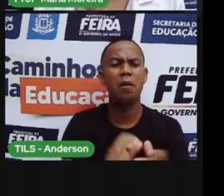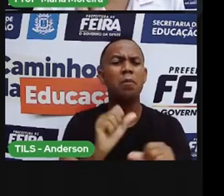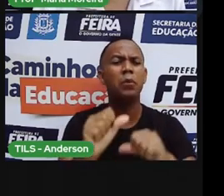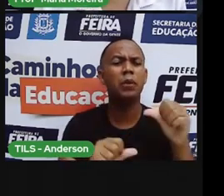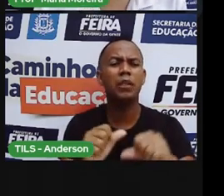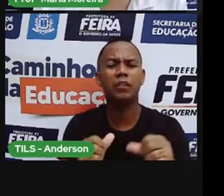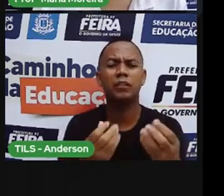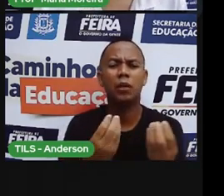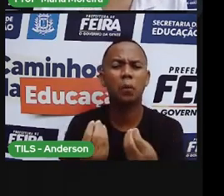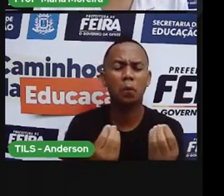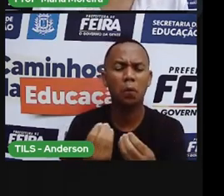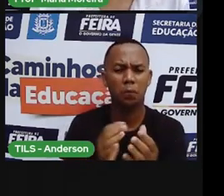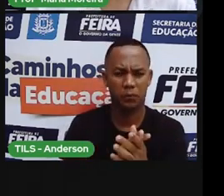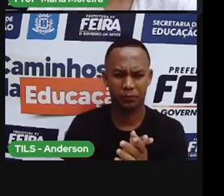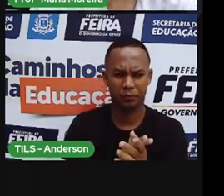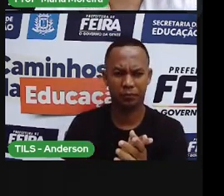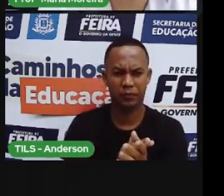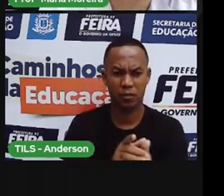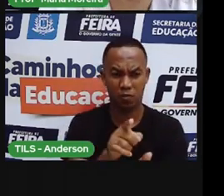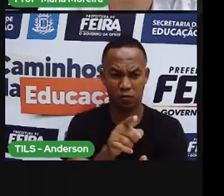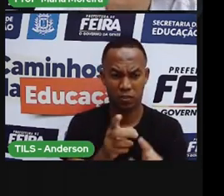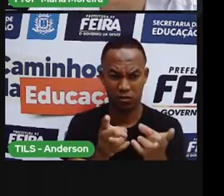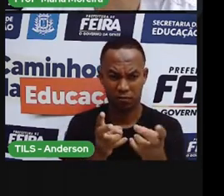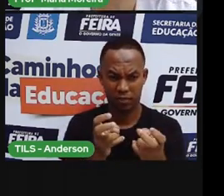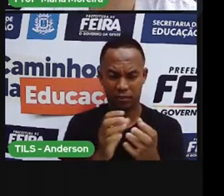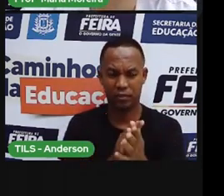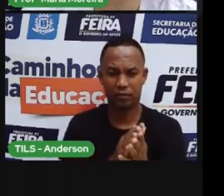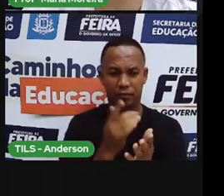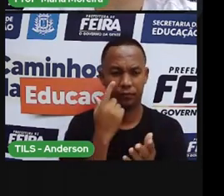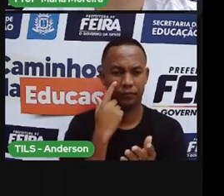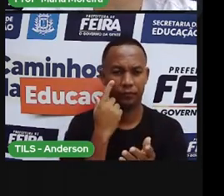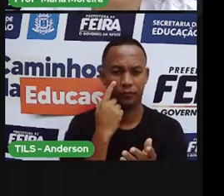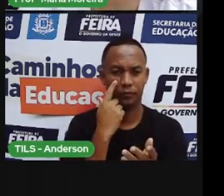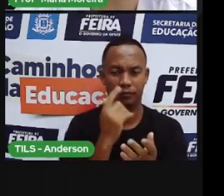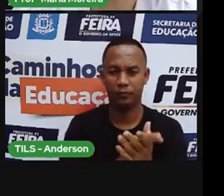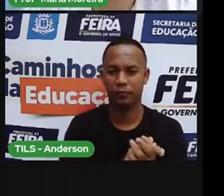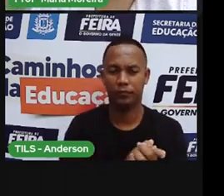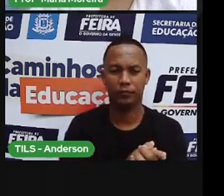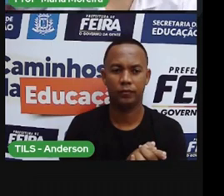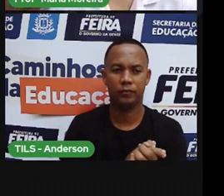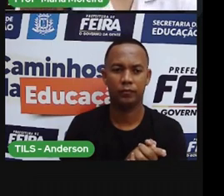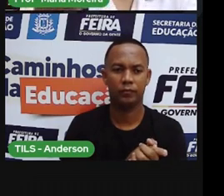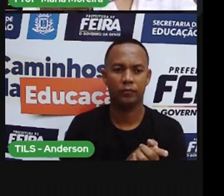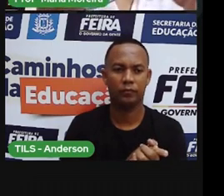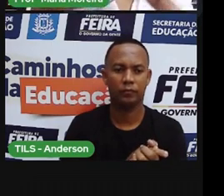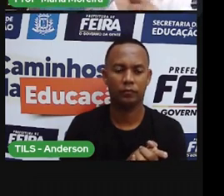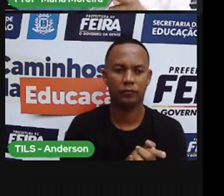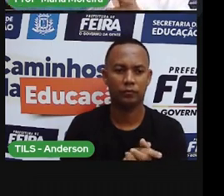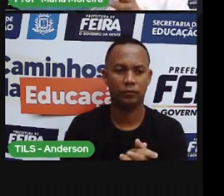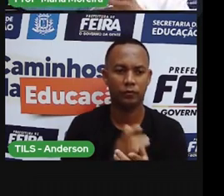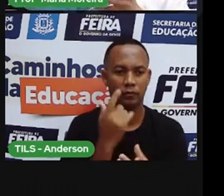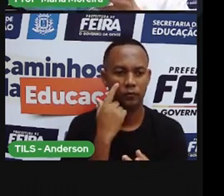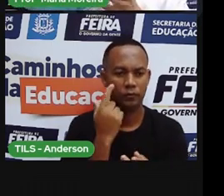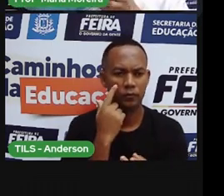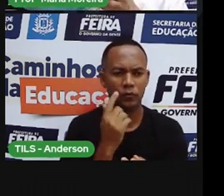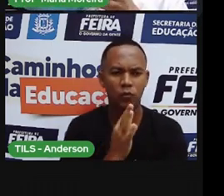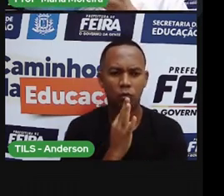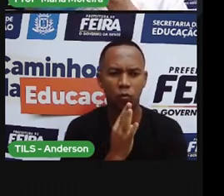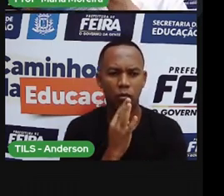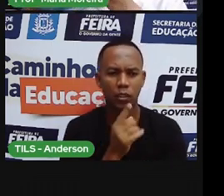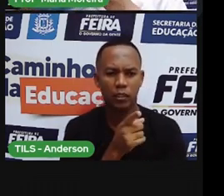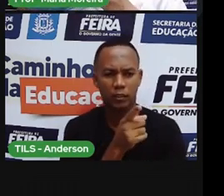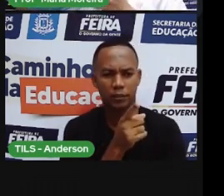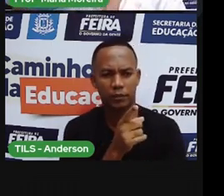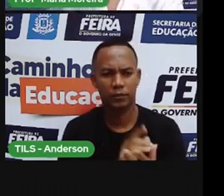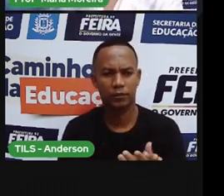mudança? Olha só. Vou mostrar outra coisa aqui para vocês, porque eu trouxe várias coisinhas. Já viram isso aqui?